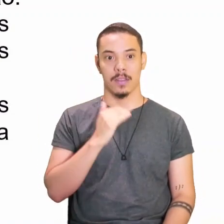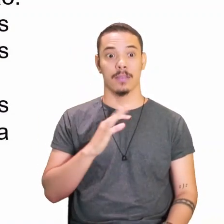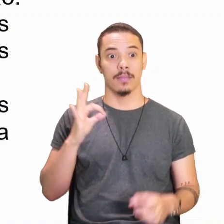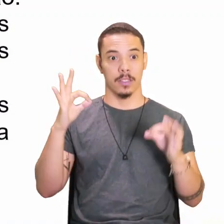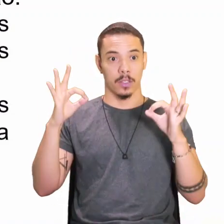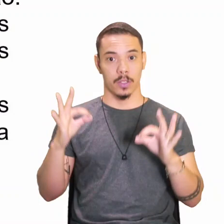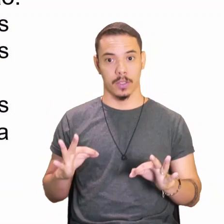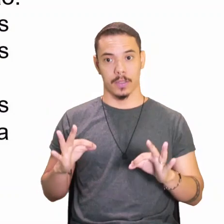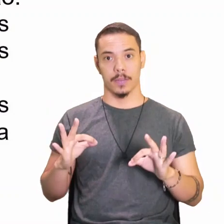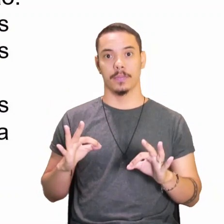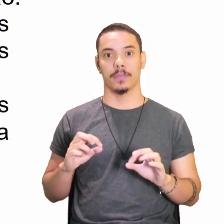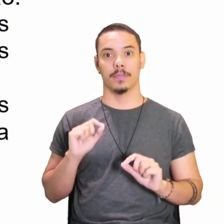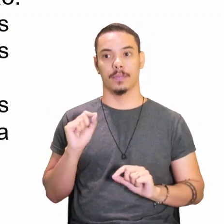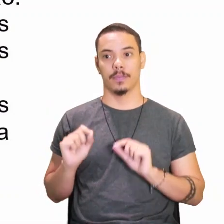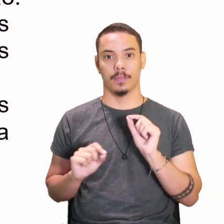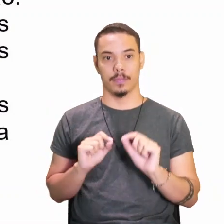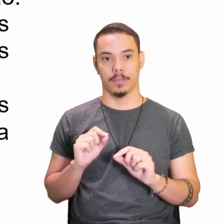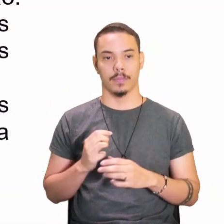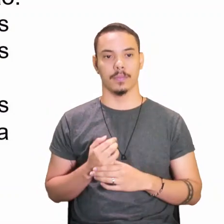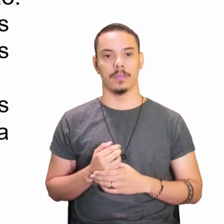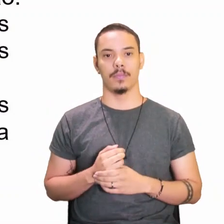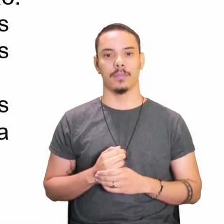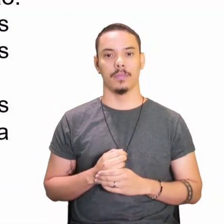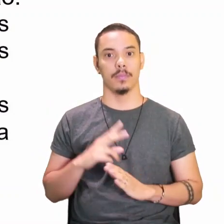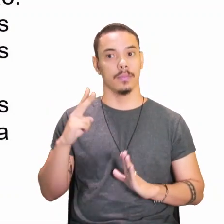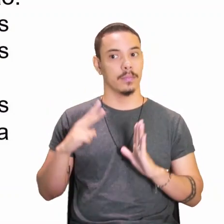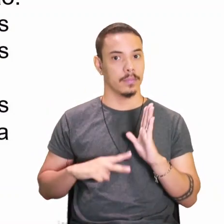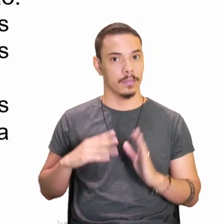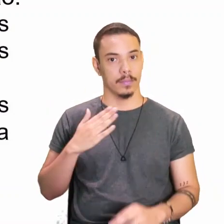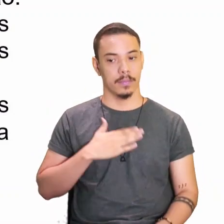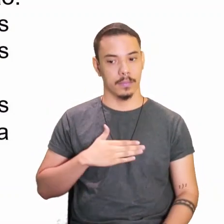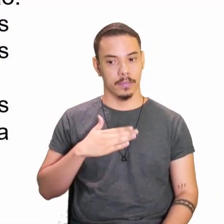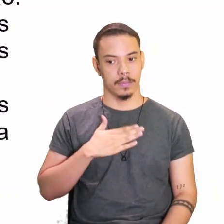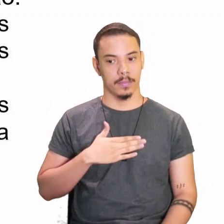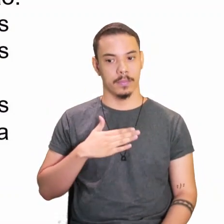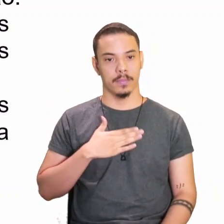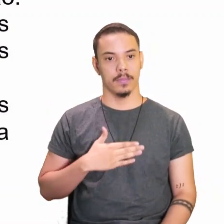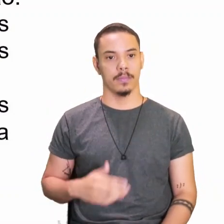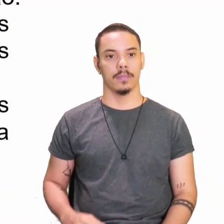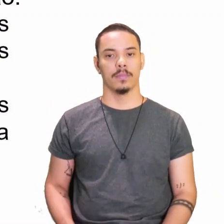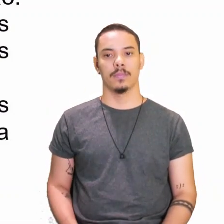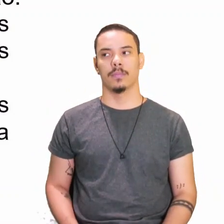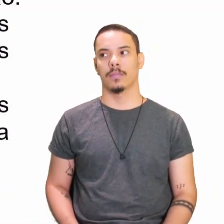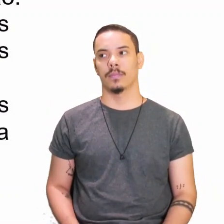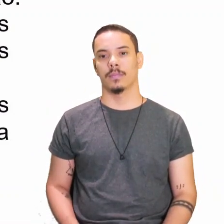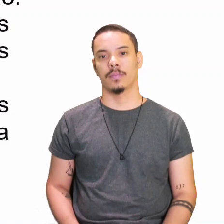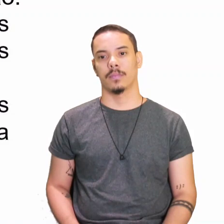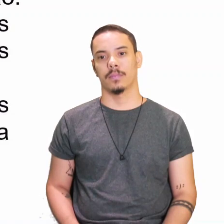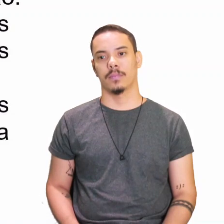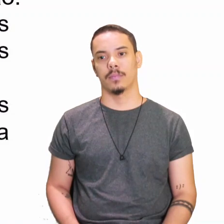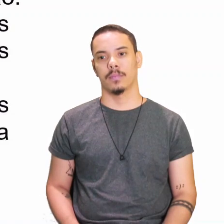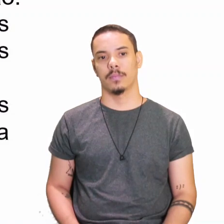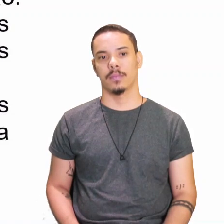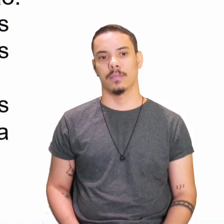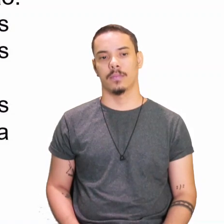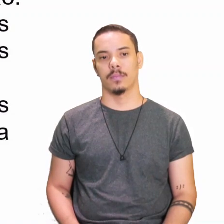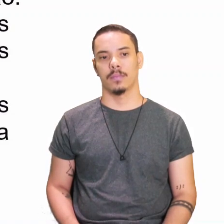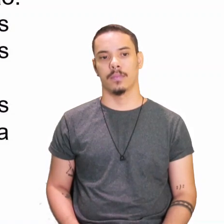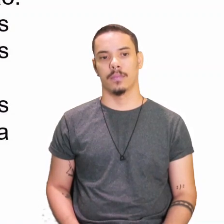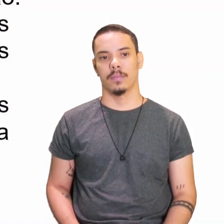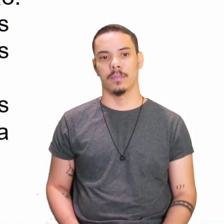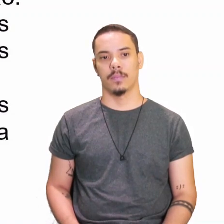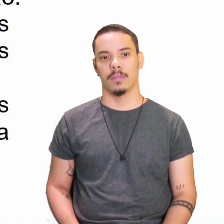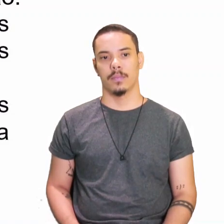correto afirmar Leiam com calma tá somente as afirmações corretas